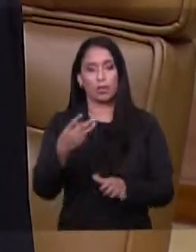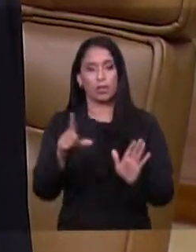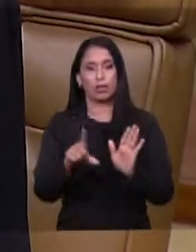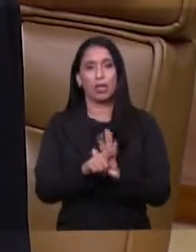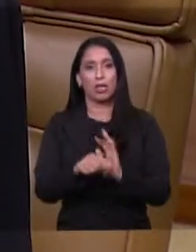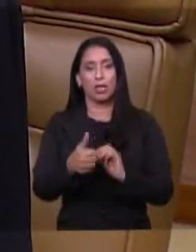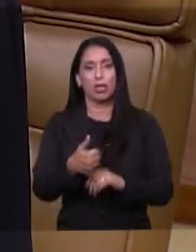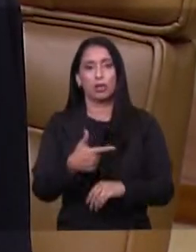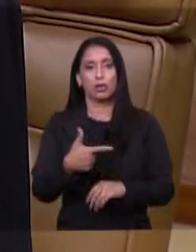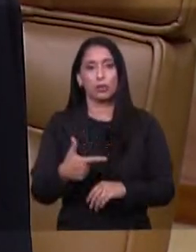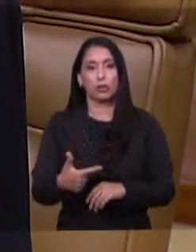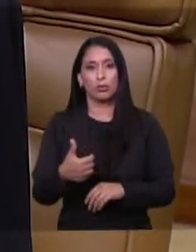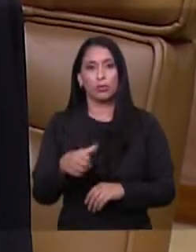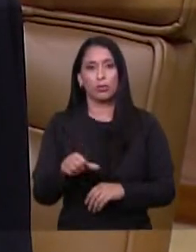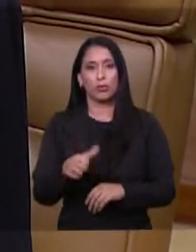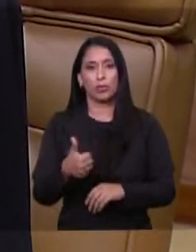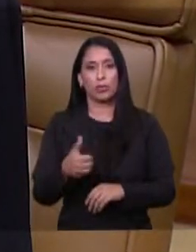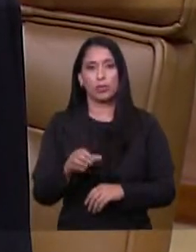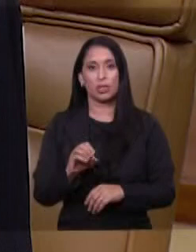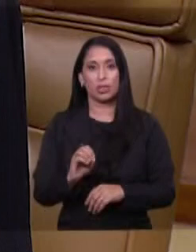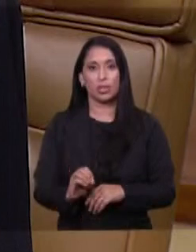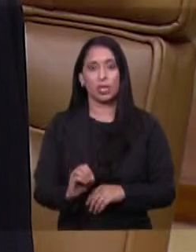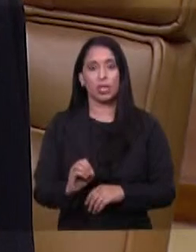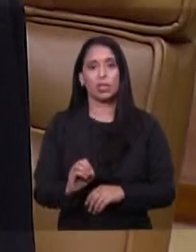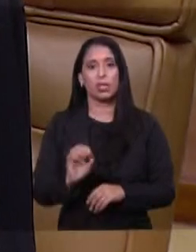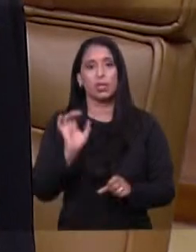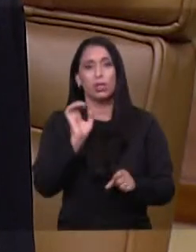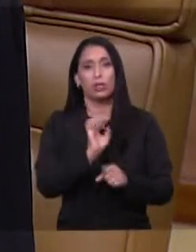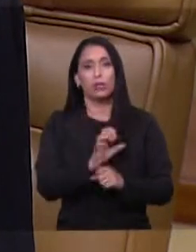Lei 12.910/2013 do Estado da Bahia,